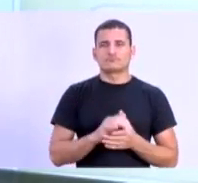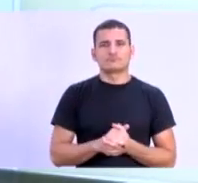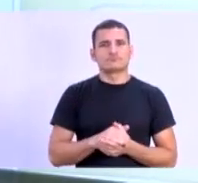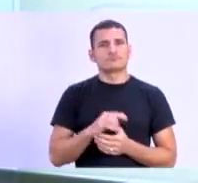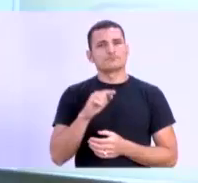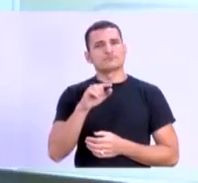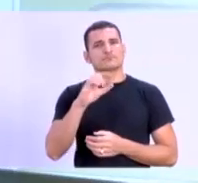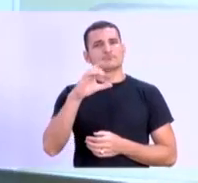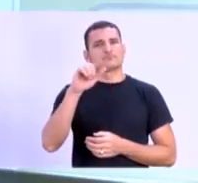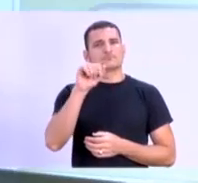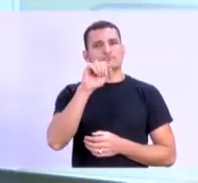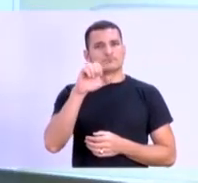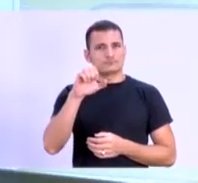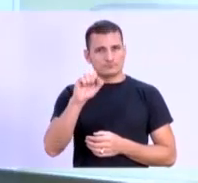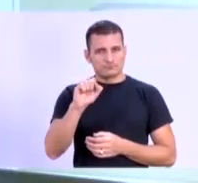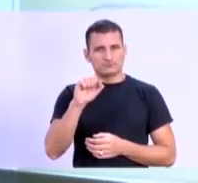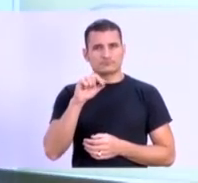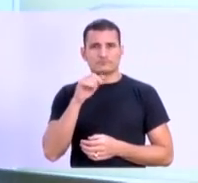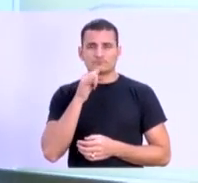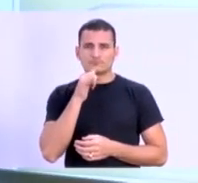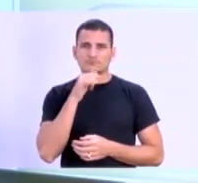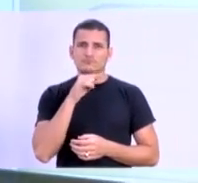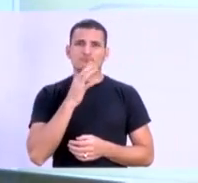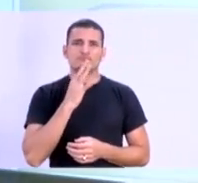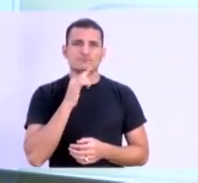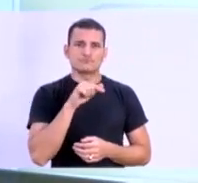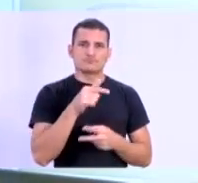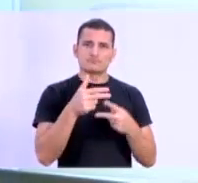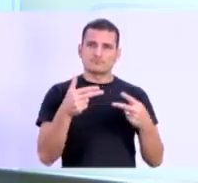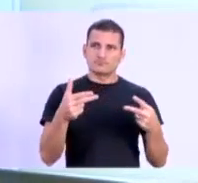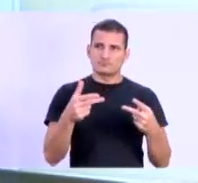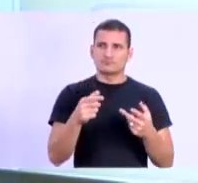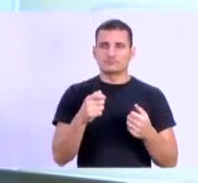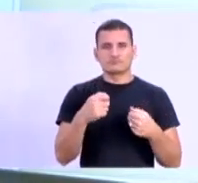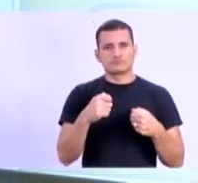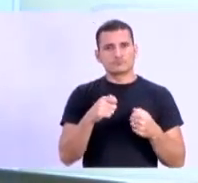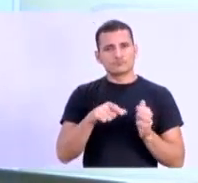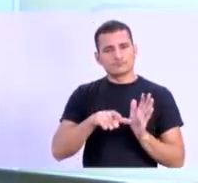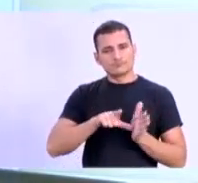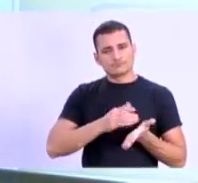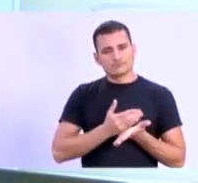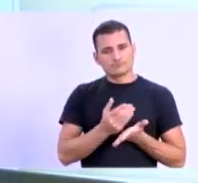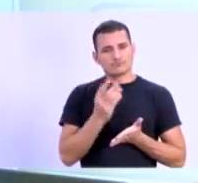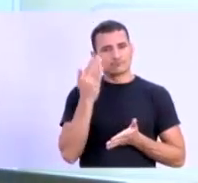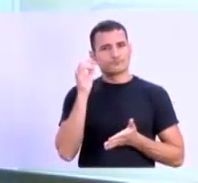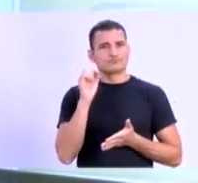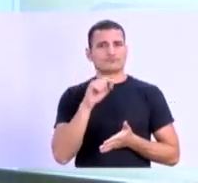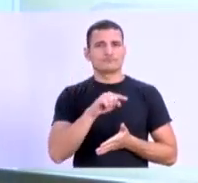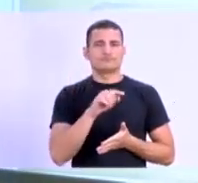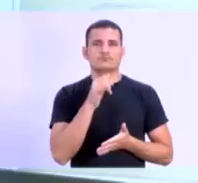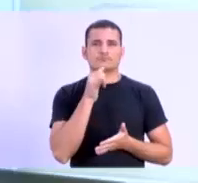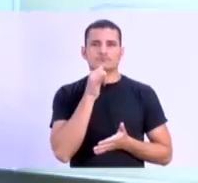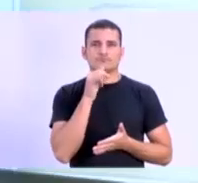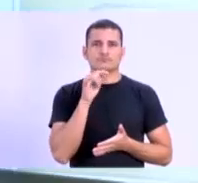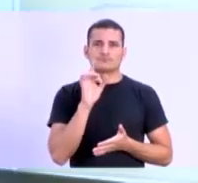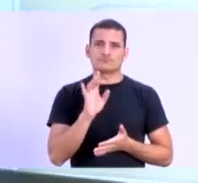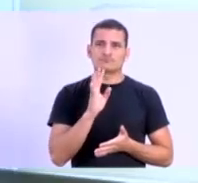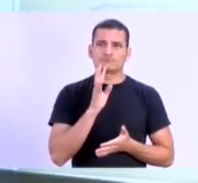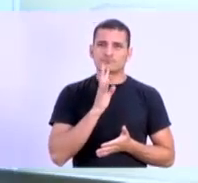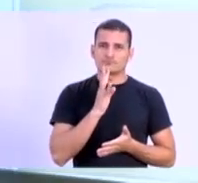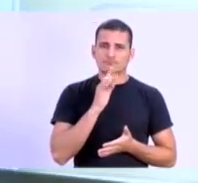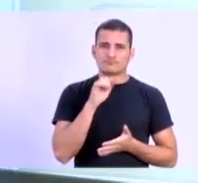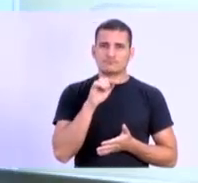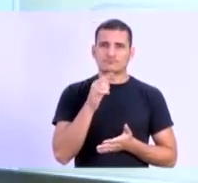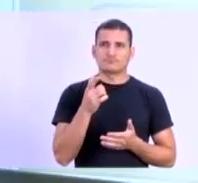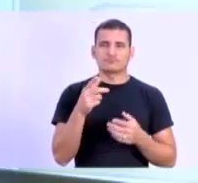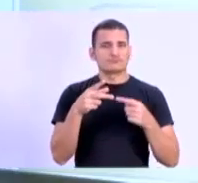desse objeto para eu reconhecer esse objeto, eu já deveria previamente saber o que ele é. Eu só consigo reconhecer aqui essa